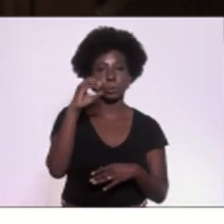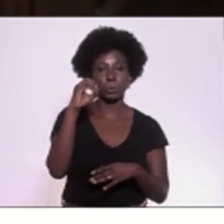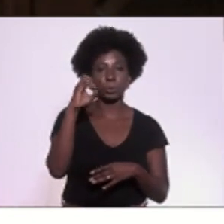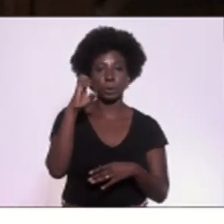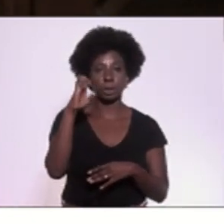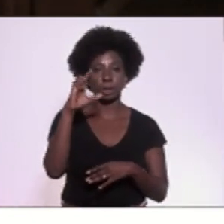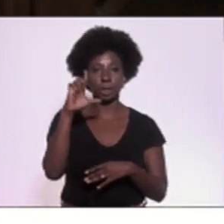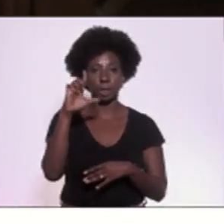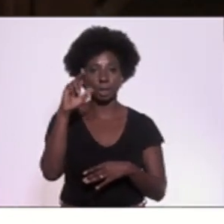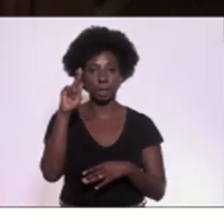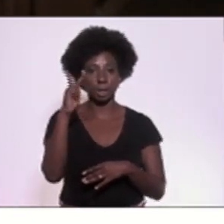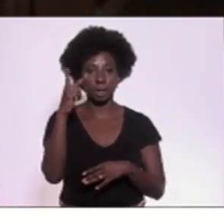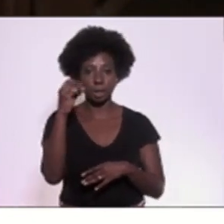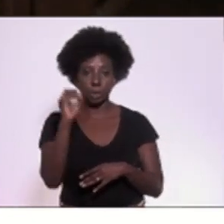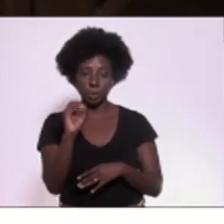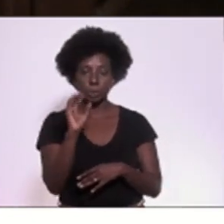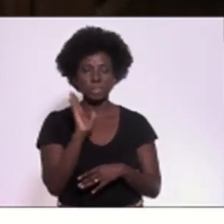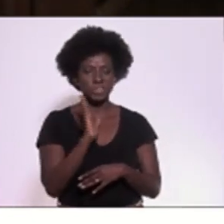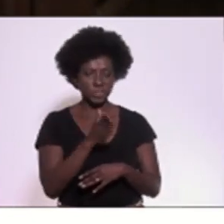que já passou,